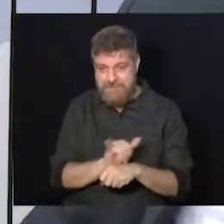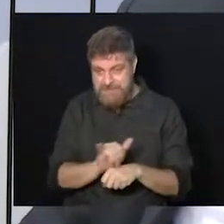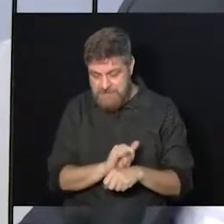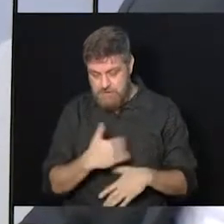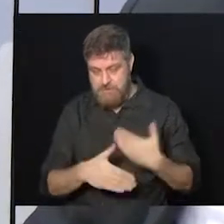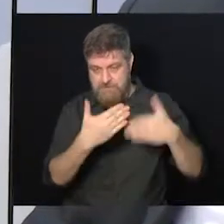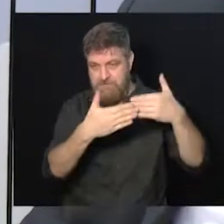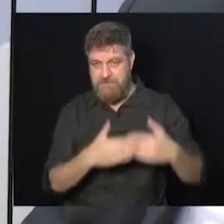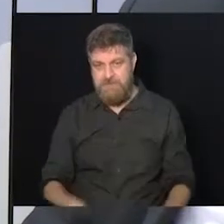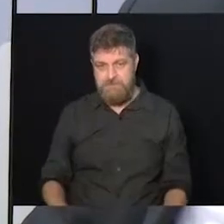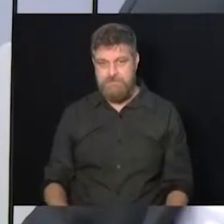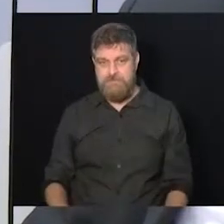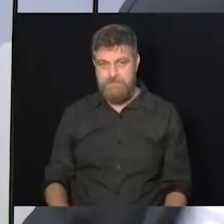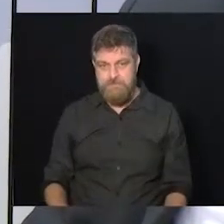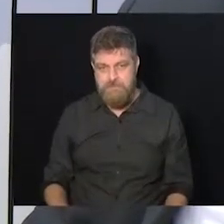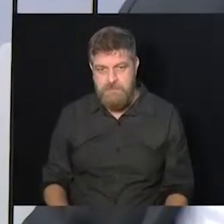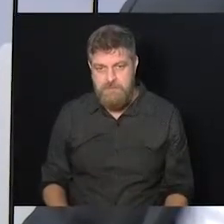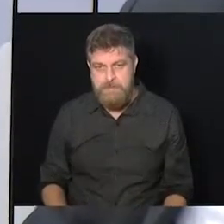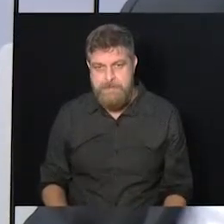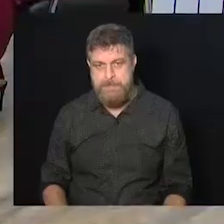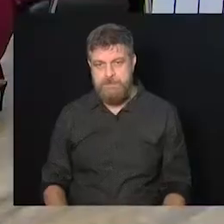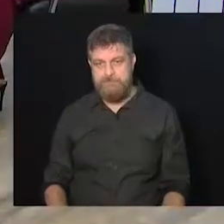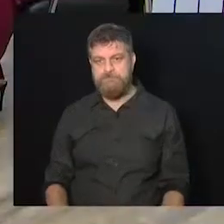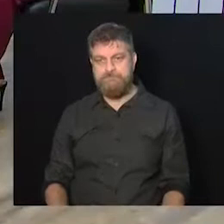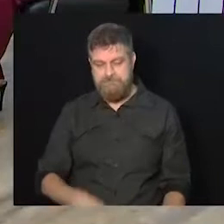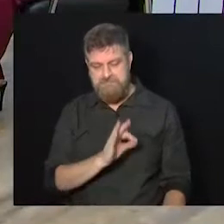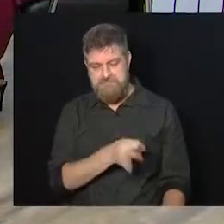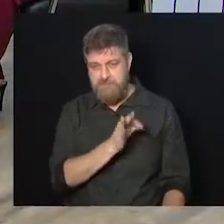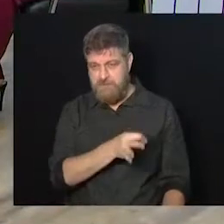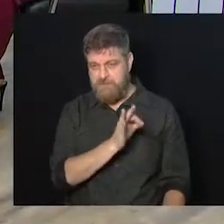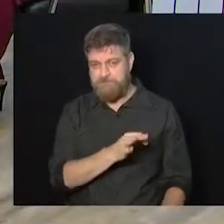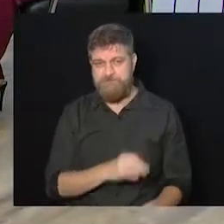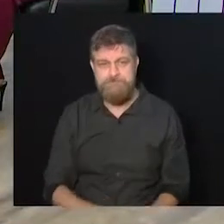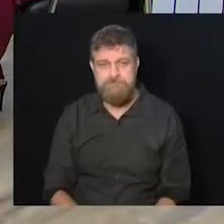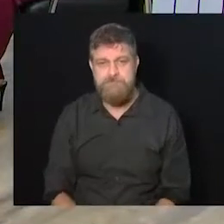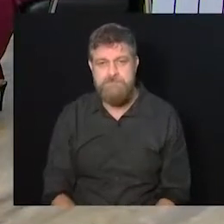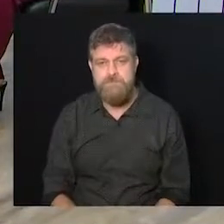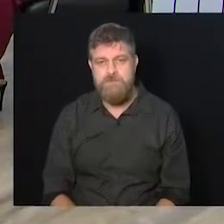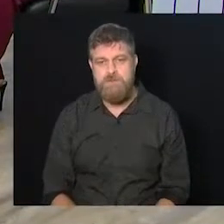acho um crime fechar a porta. Tá certo, professora Luciane.